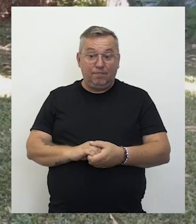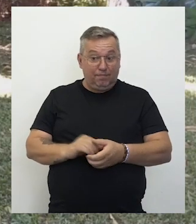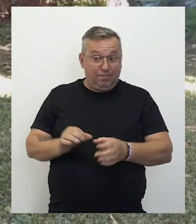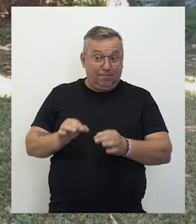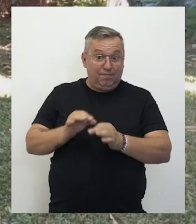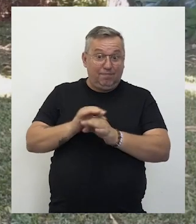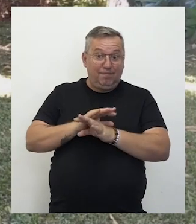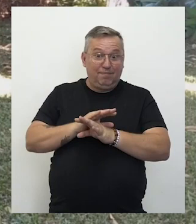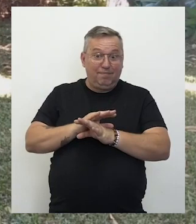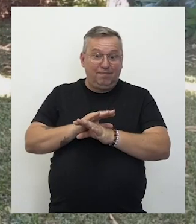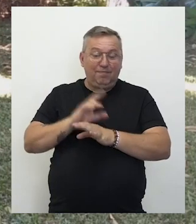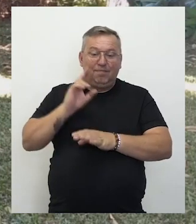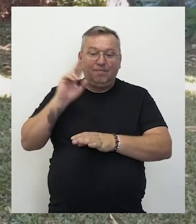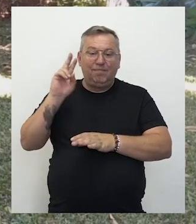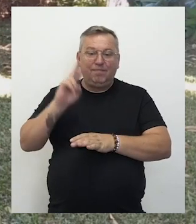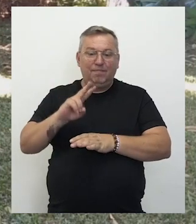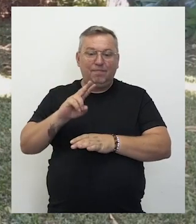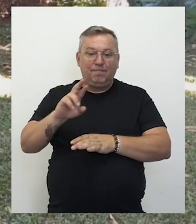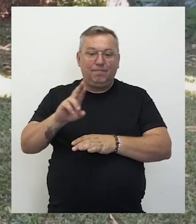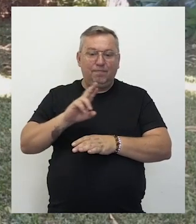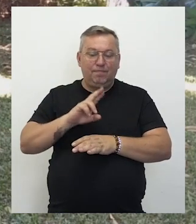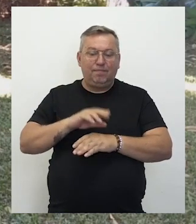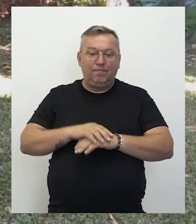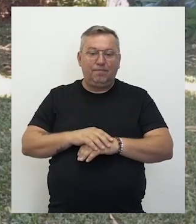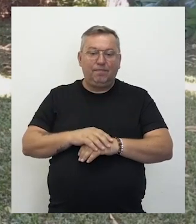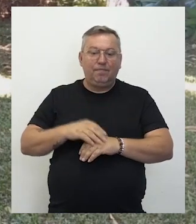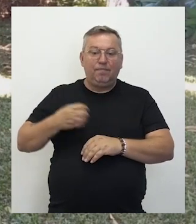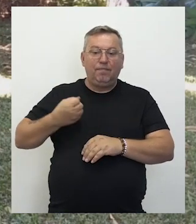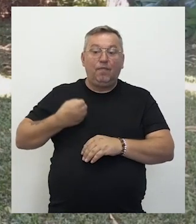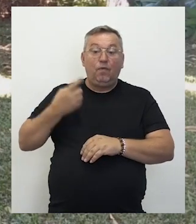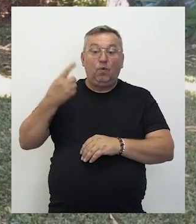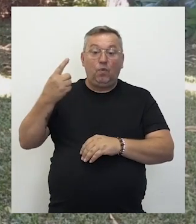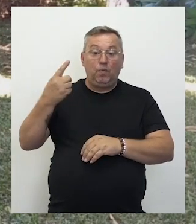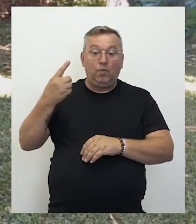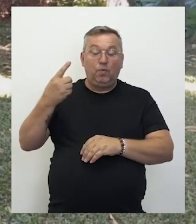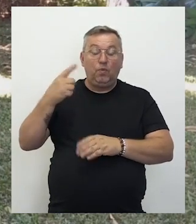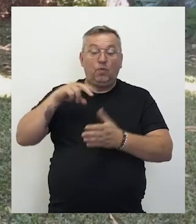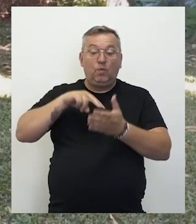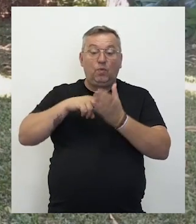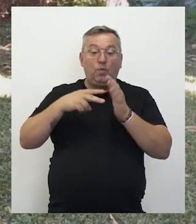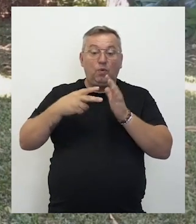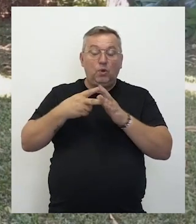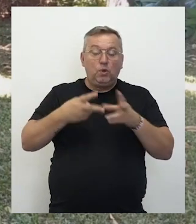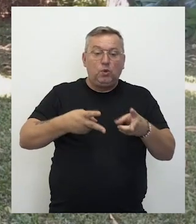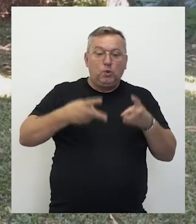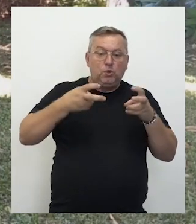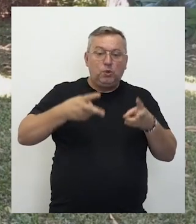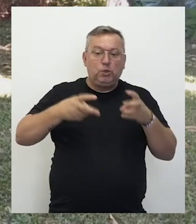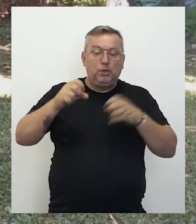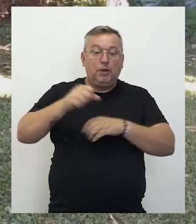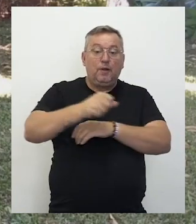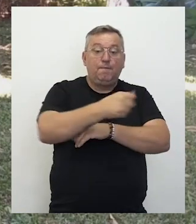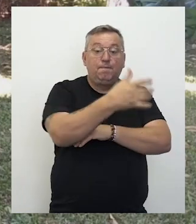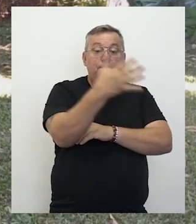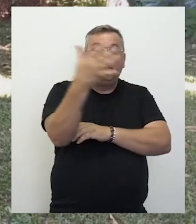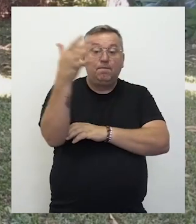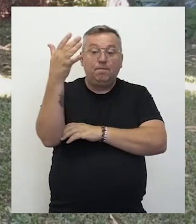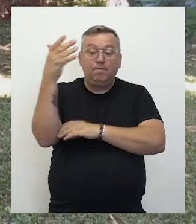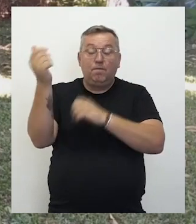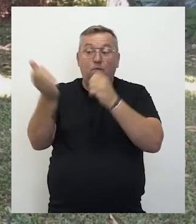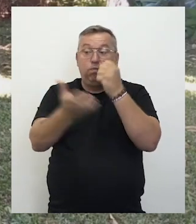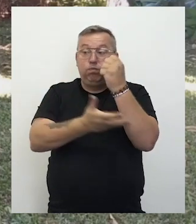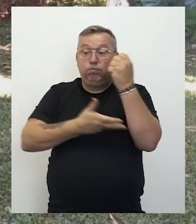Pronto? Vamos então às respostas. O número 1 representava a extração de madeira a partir do corte